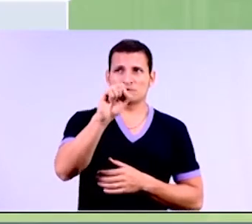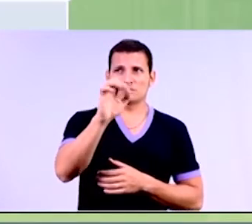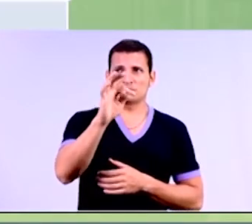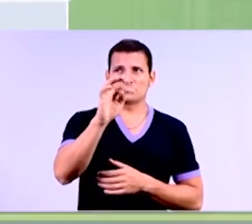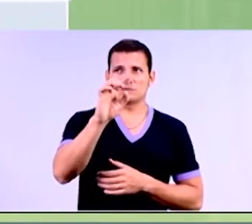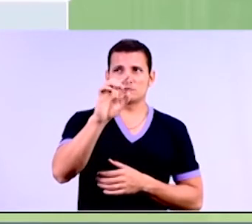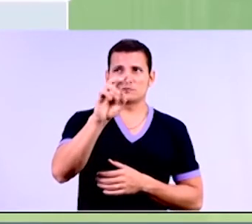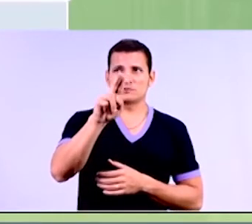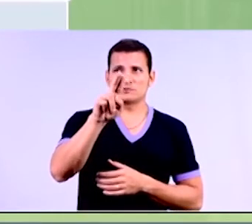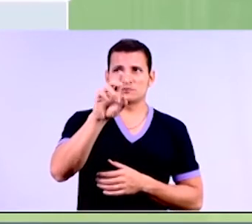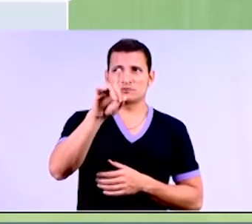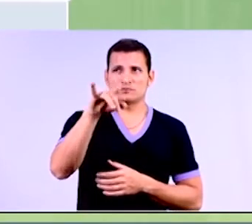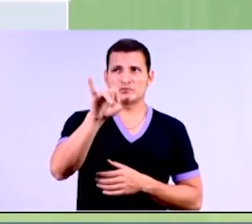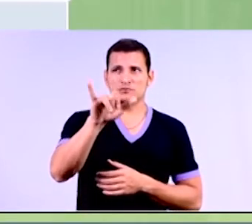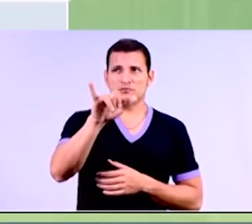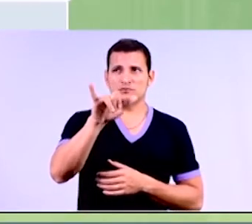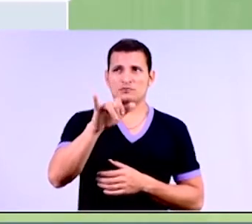estudo,